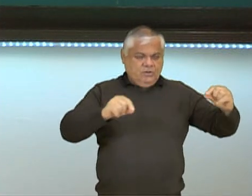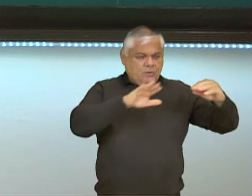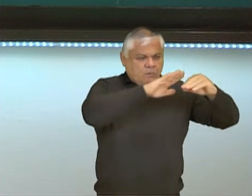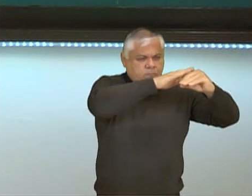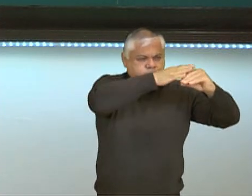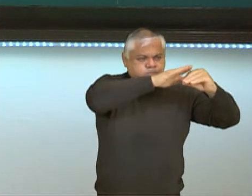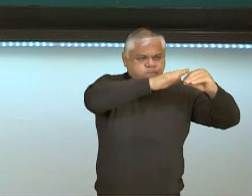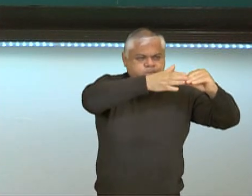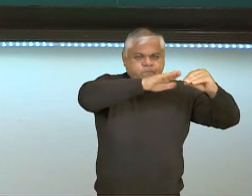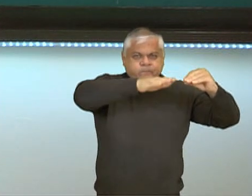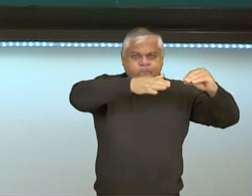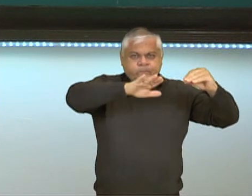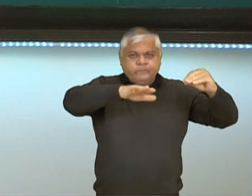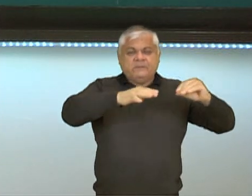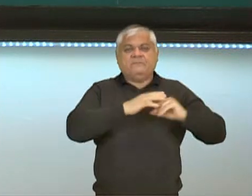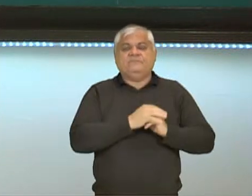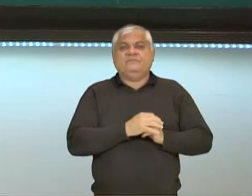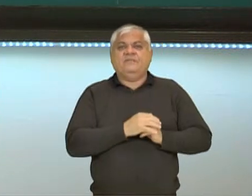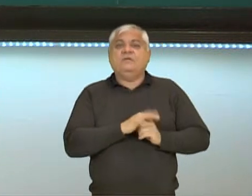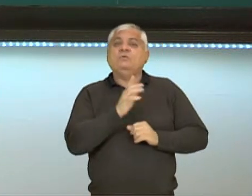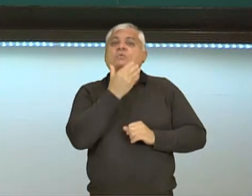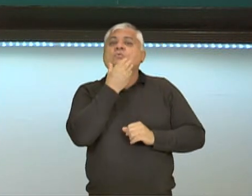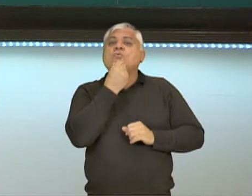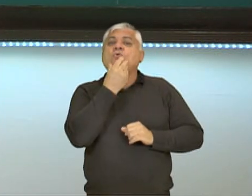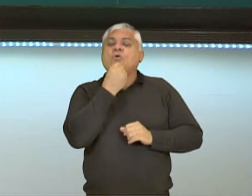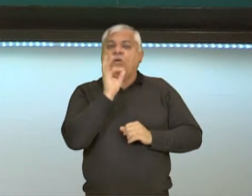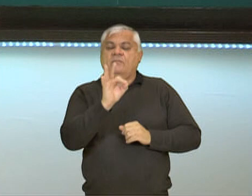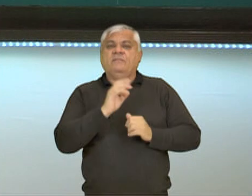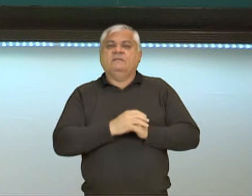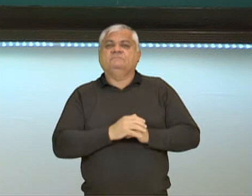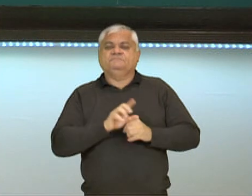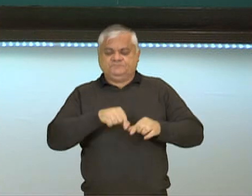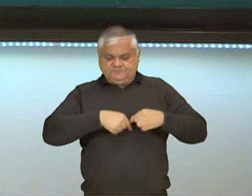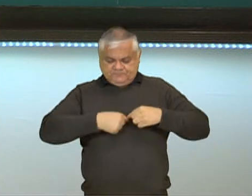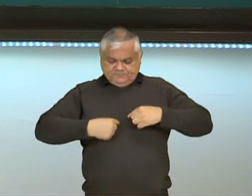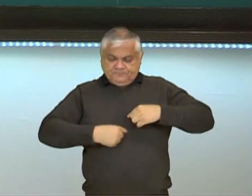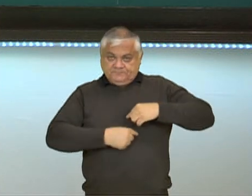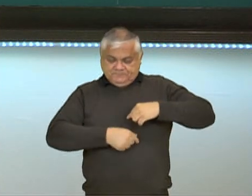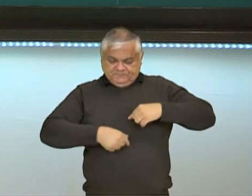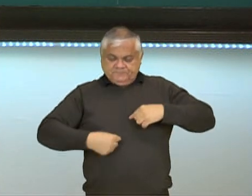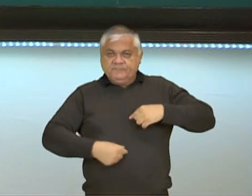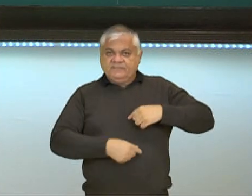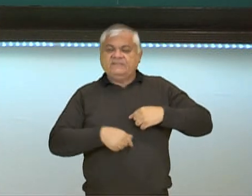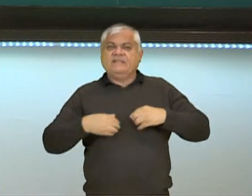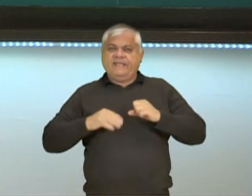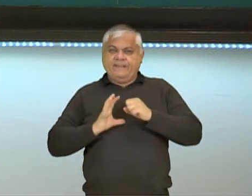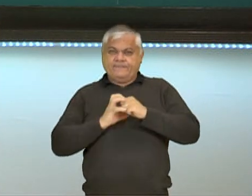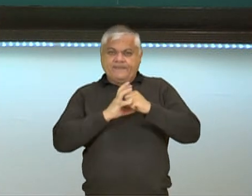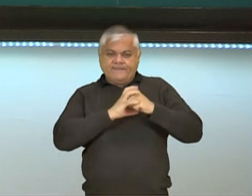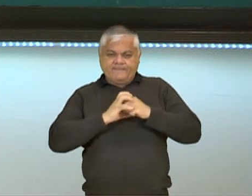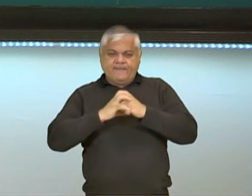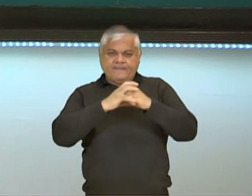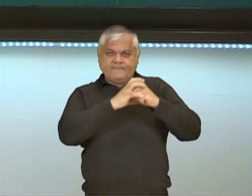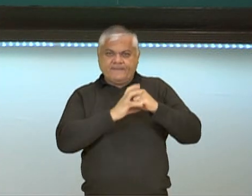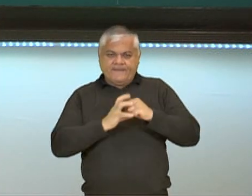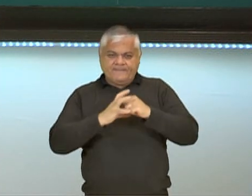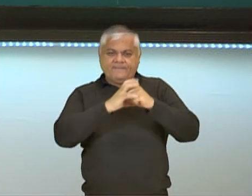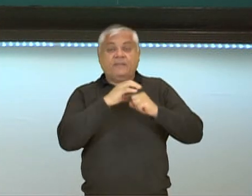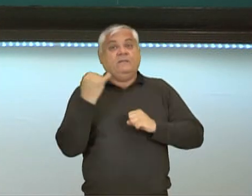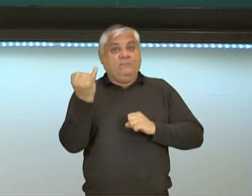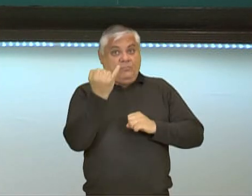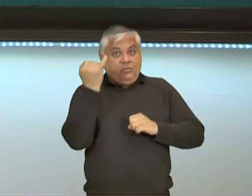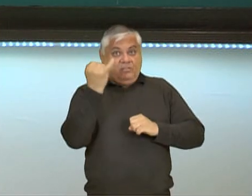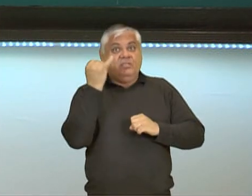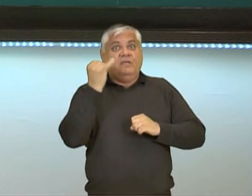digestivo, o homem, por exemplo, vamos falar do homem, do ser humano, possui ali no seu sistema digestório enzimas que são digestivas, que são